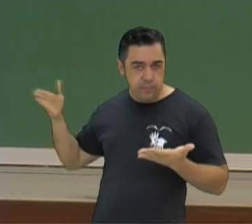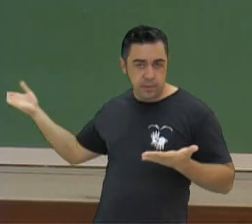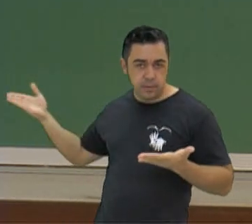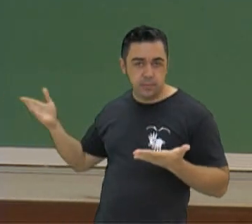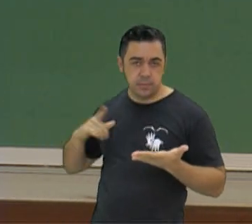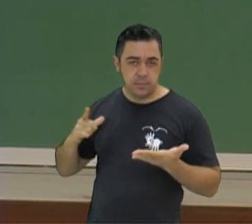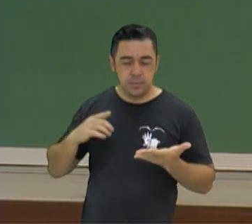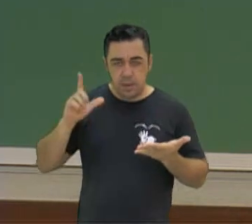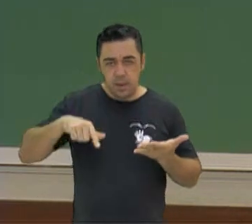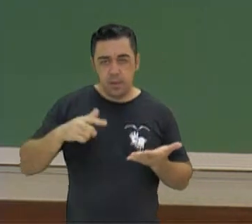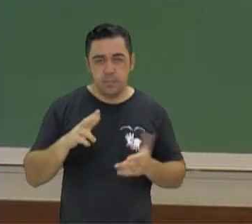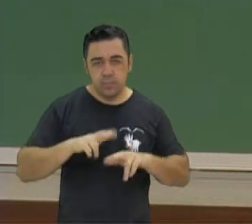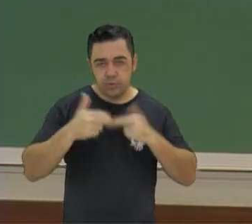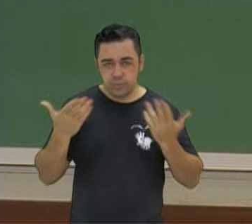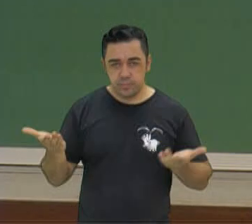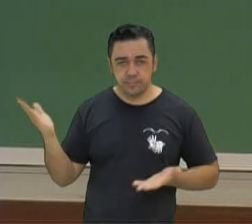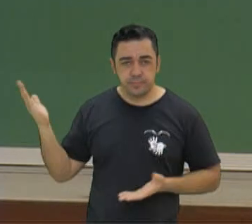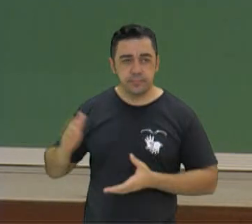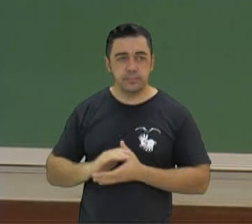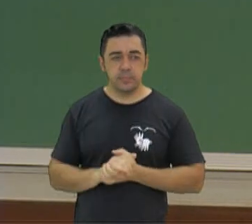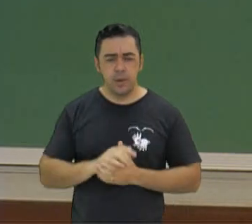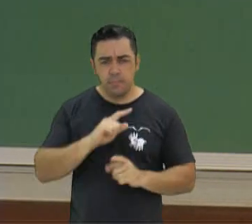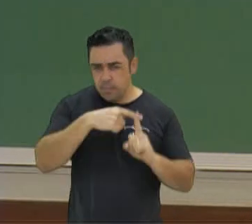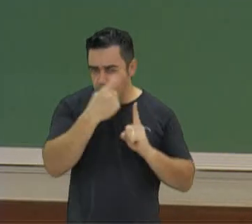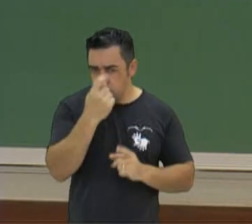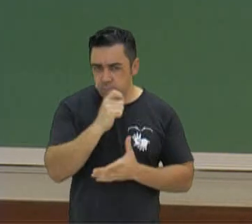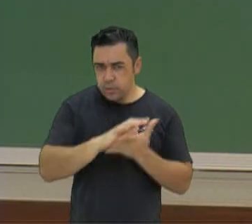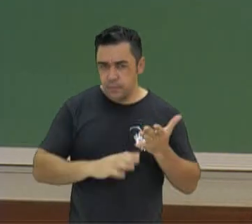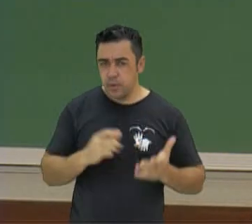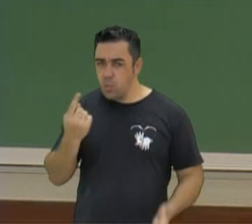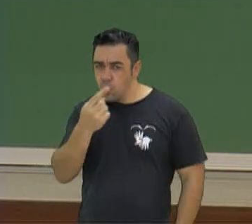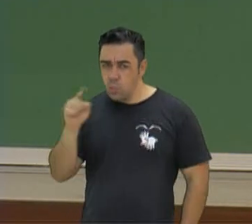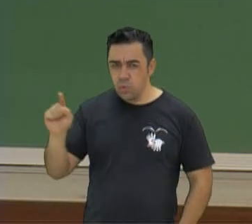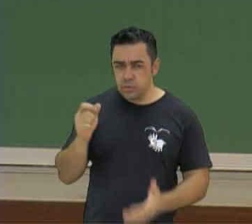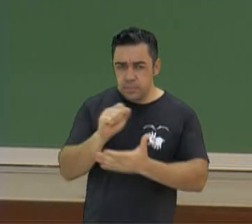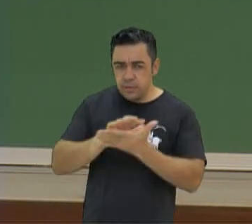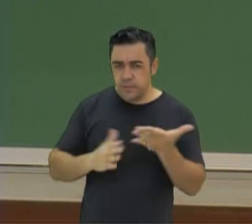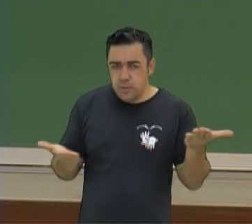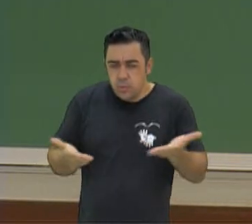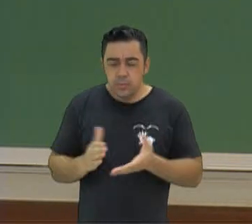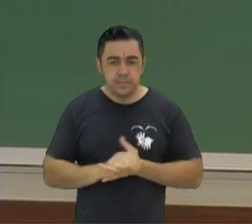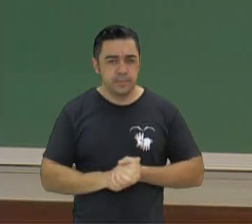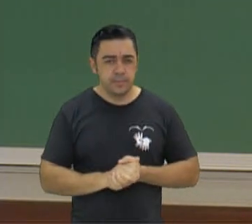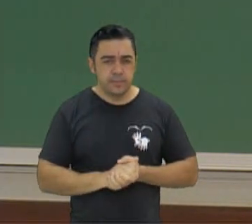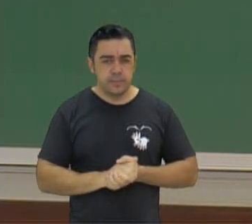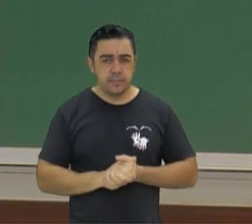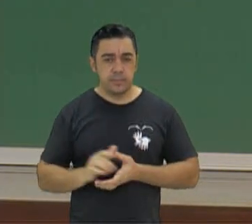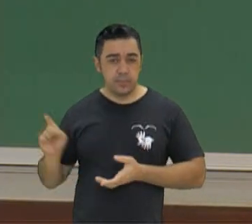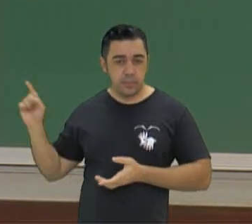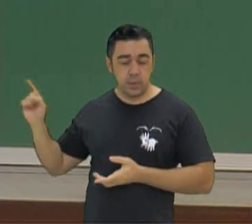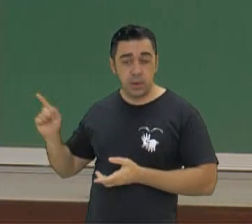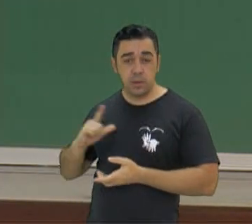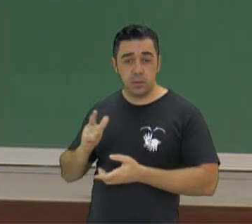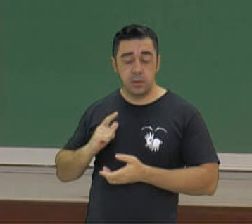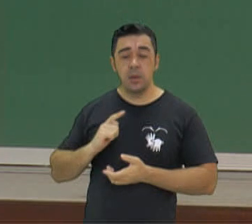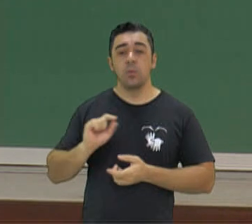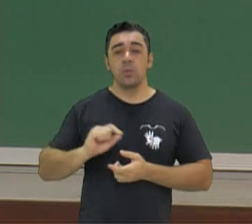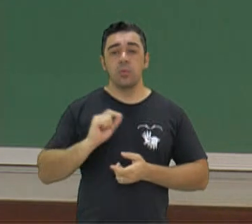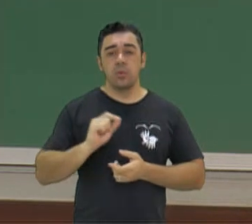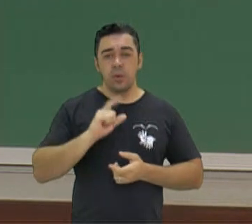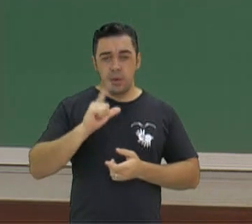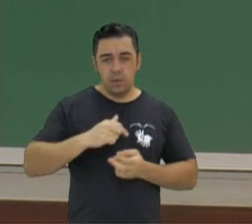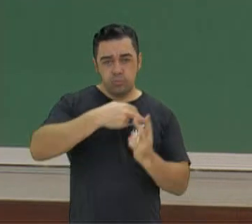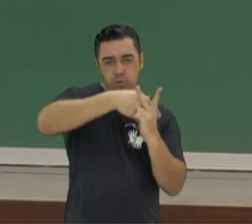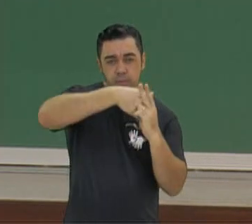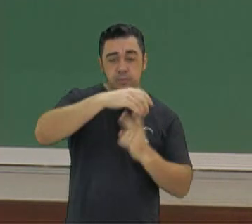fato que torna ela uma evidência. Mais um exercício, nosso último de hoje. O citocromo C é uma proteína respiratória